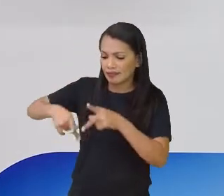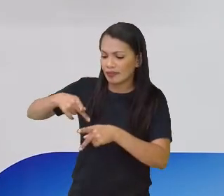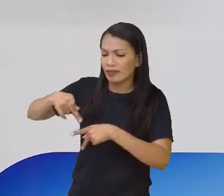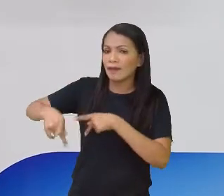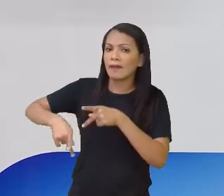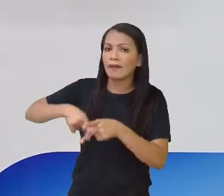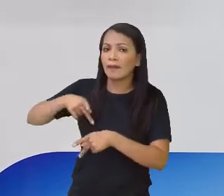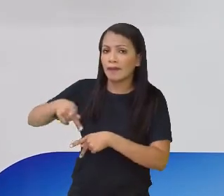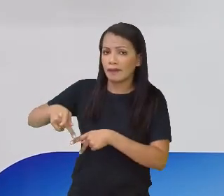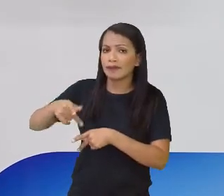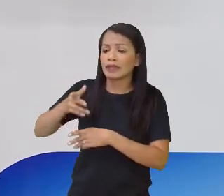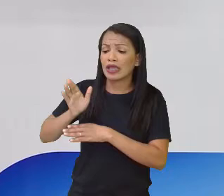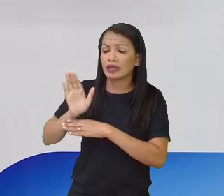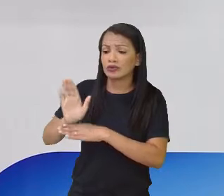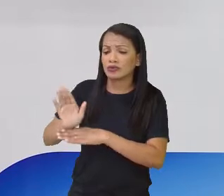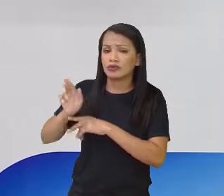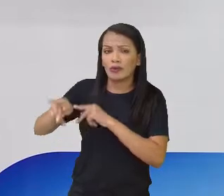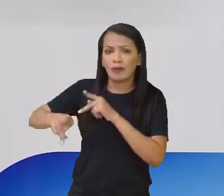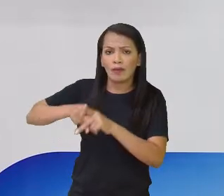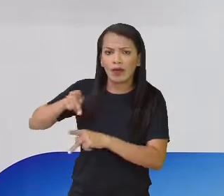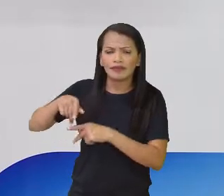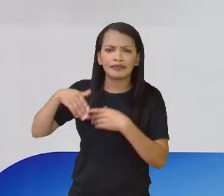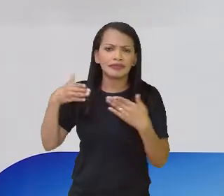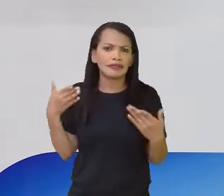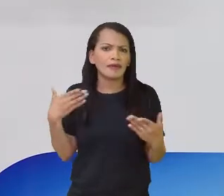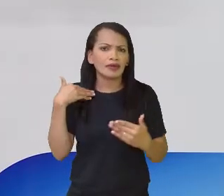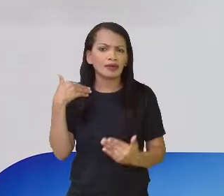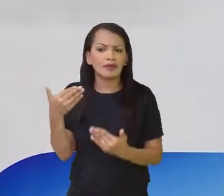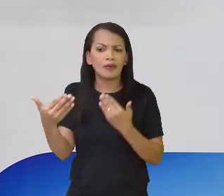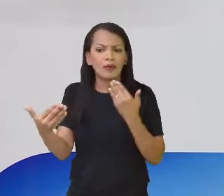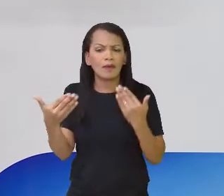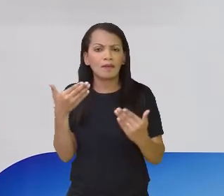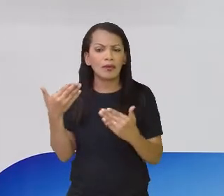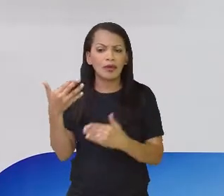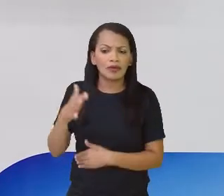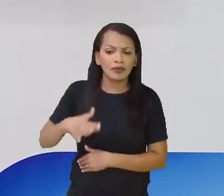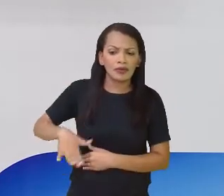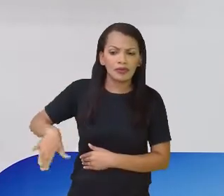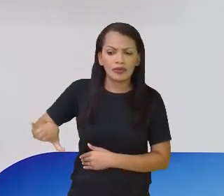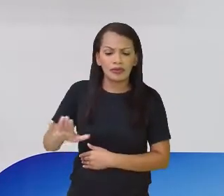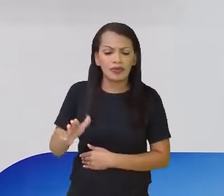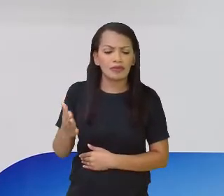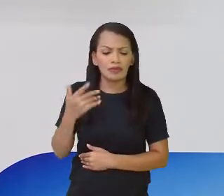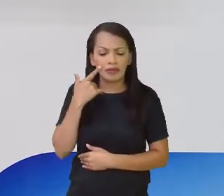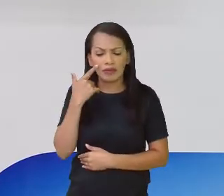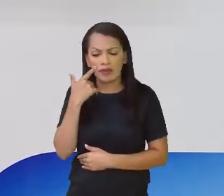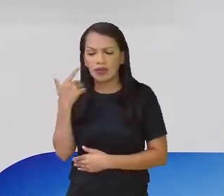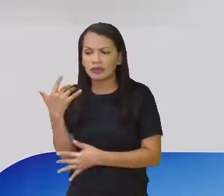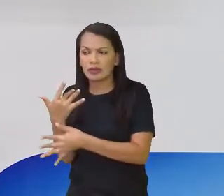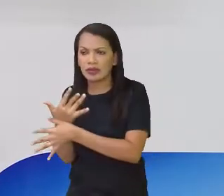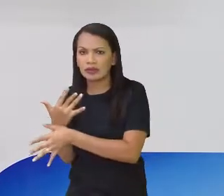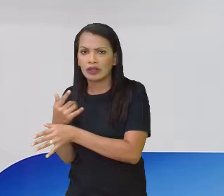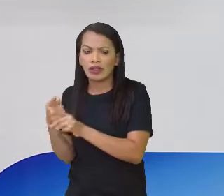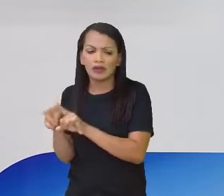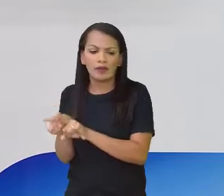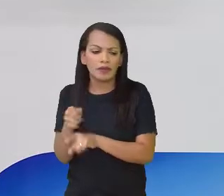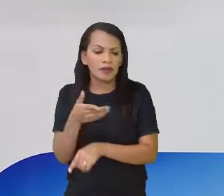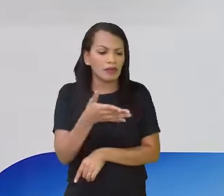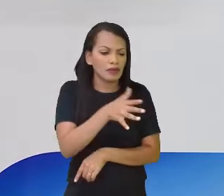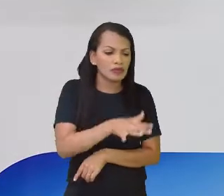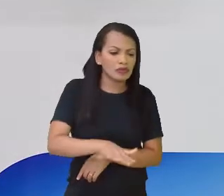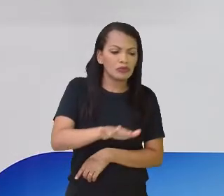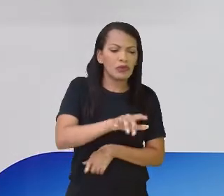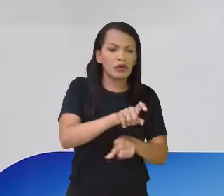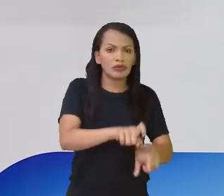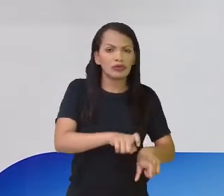Então, quando a gente compara um espaço ao outro, a diferença é gigantesca. Quando a gente pensa no produto e